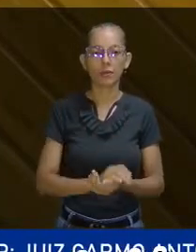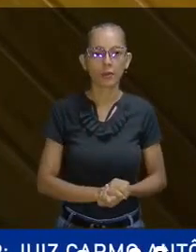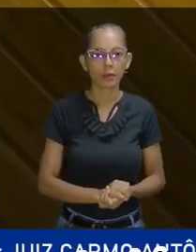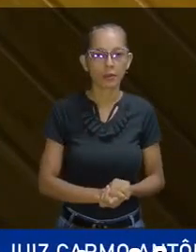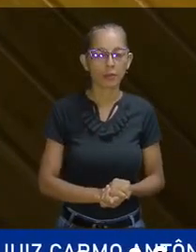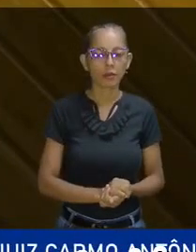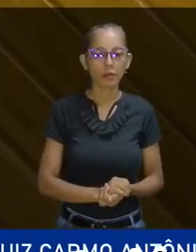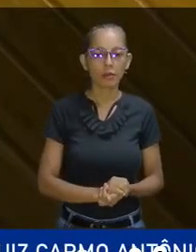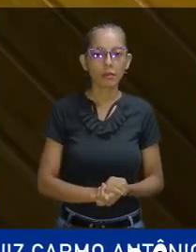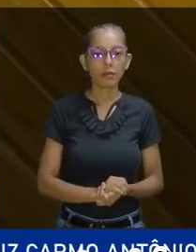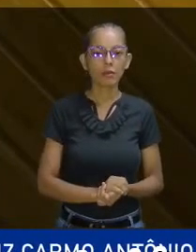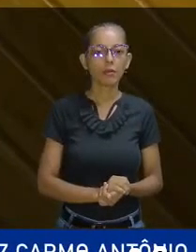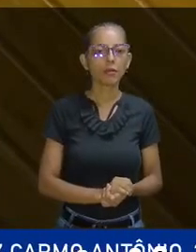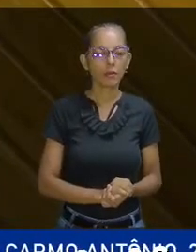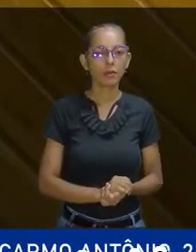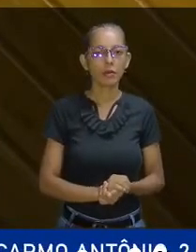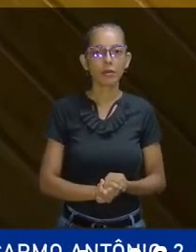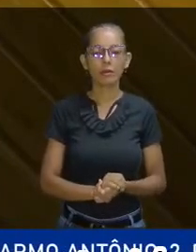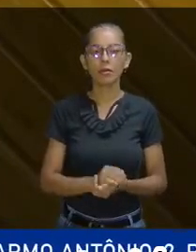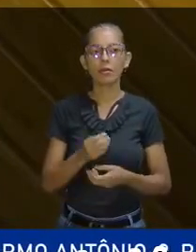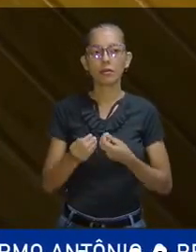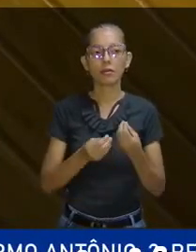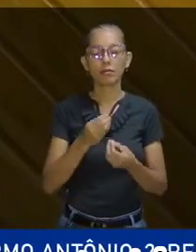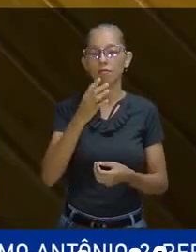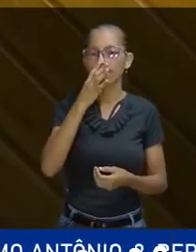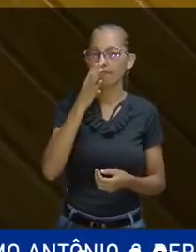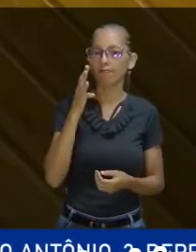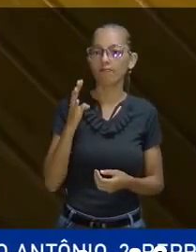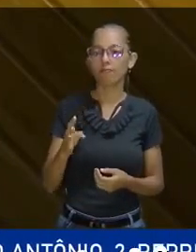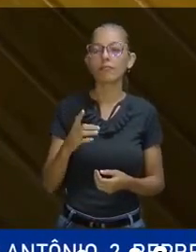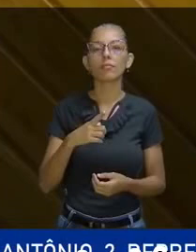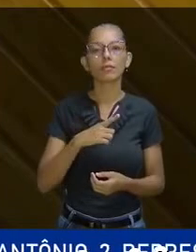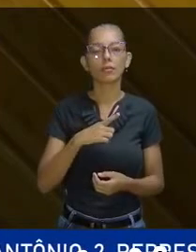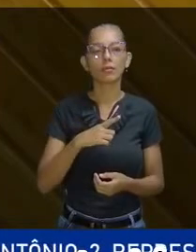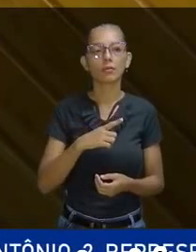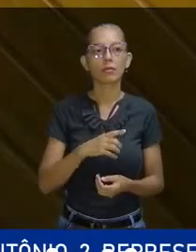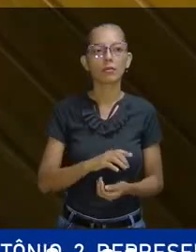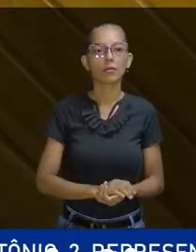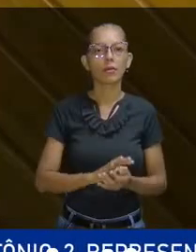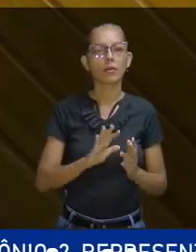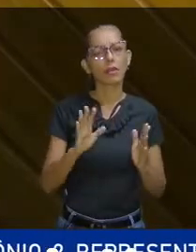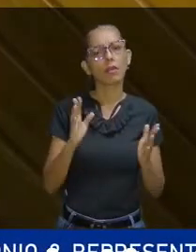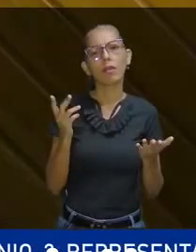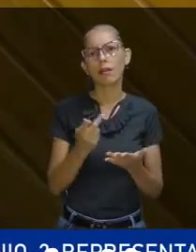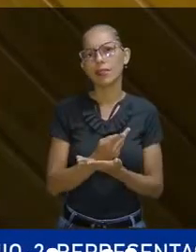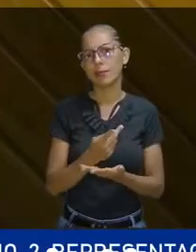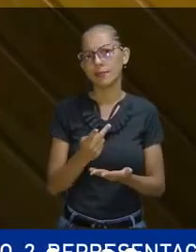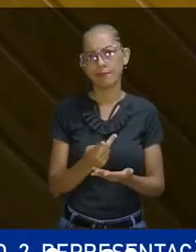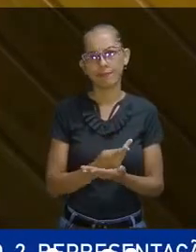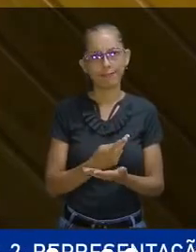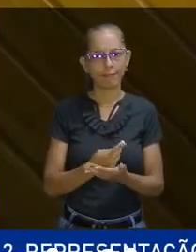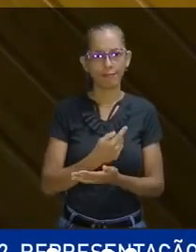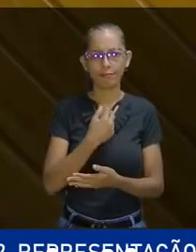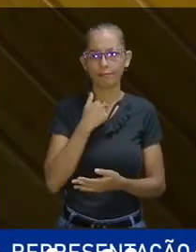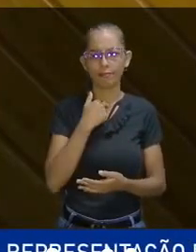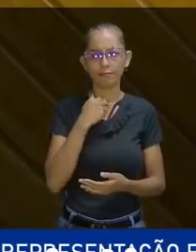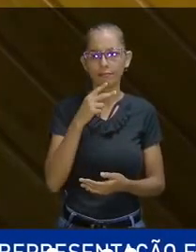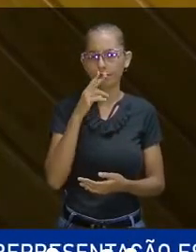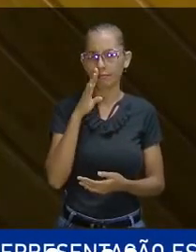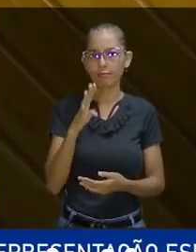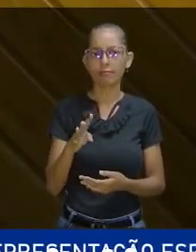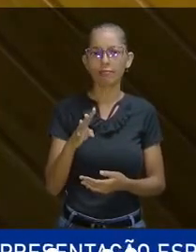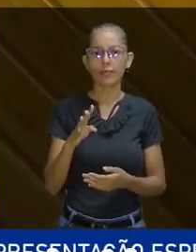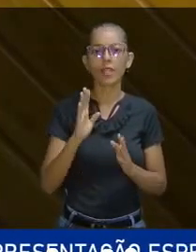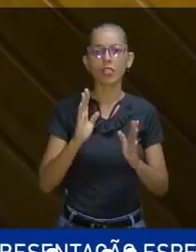da acusação, da hipótese acusatória, que, a nosso ver, também se mostra como uma ilegalidade, porque feito após o prazo